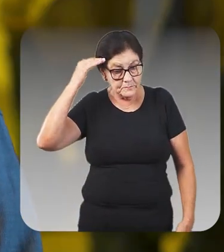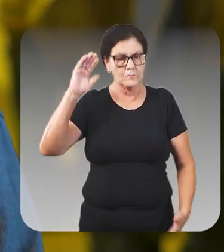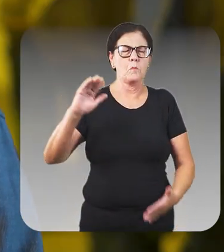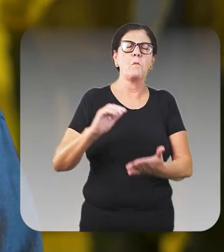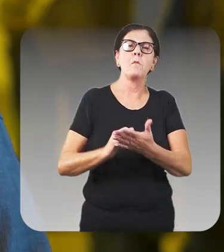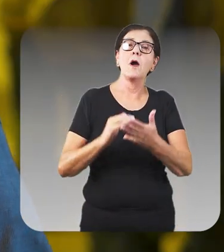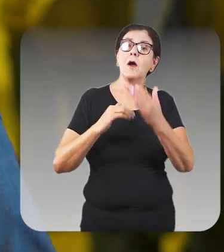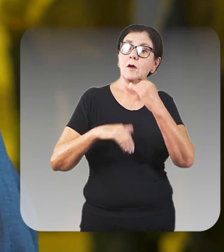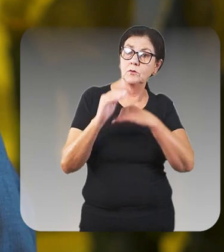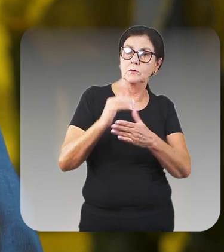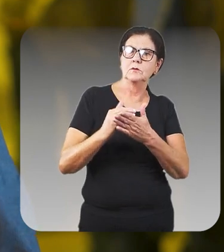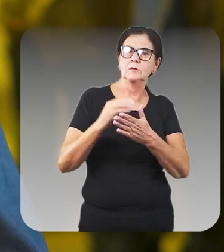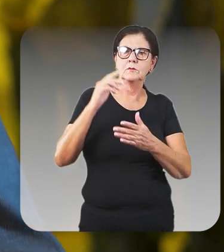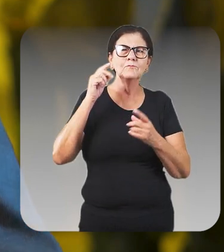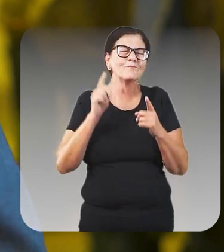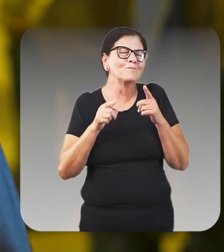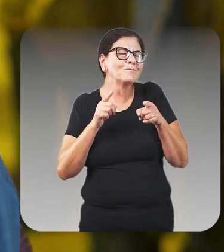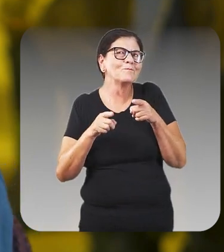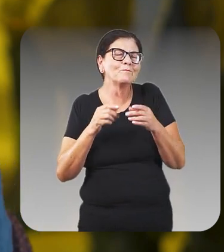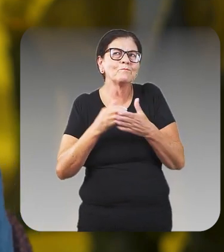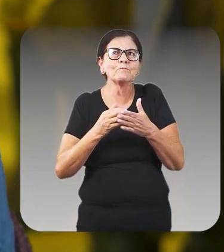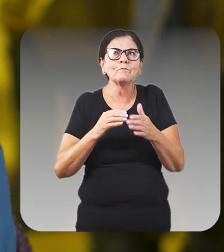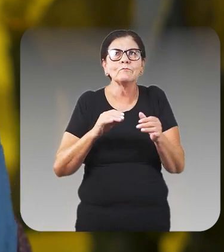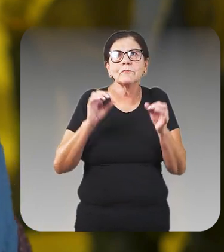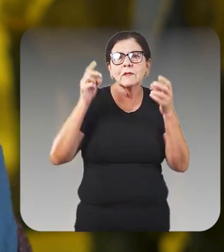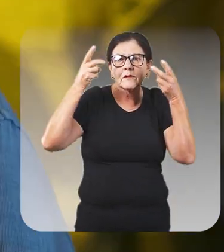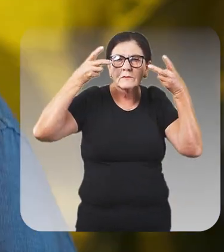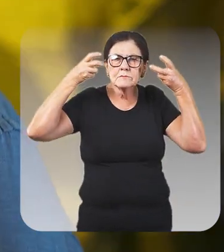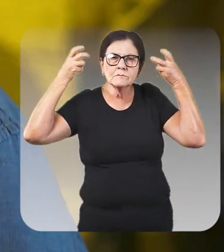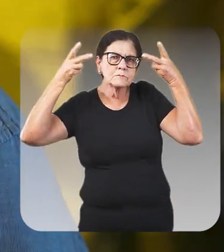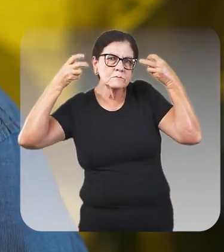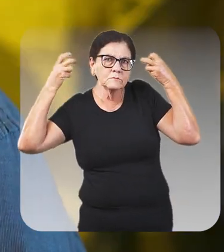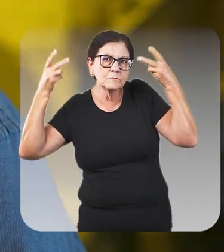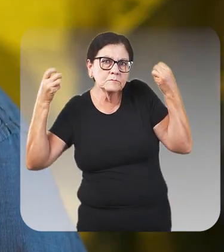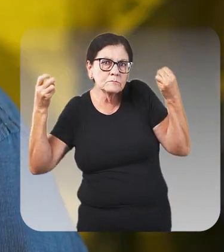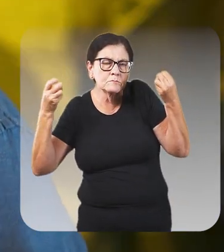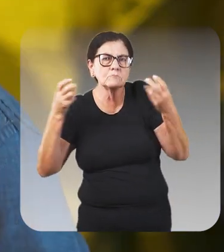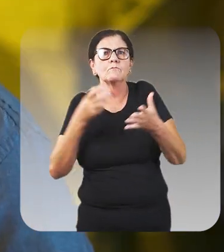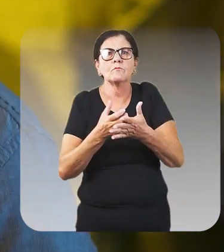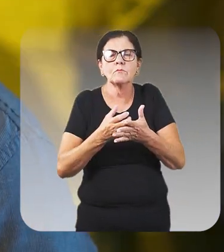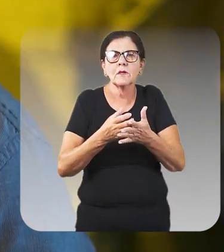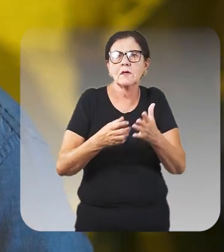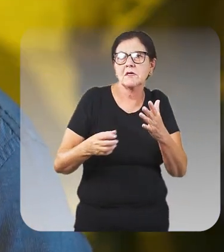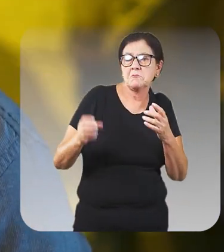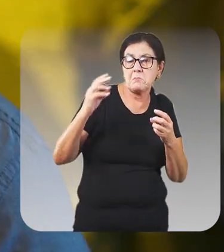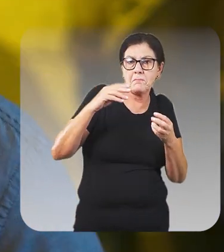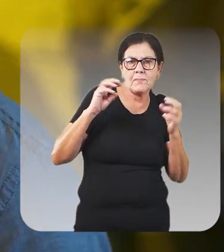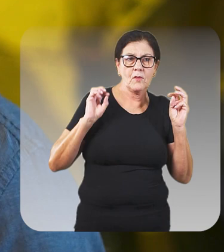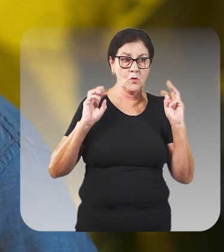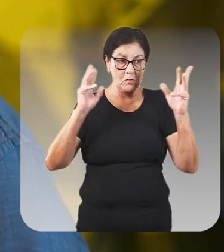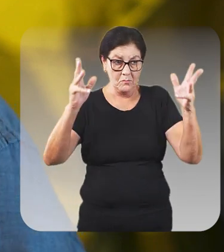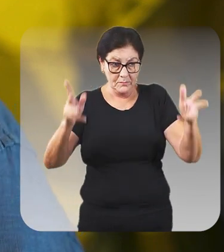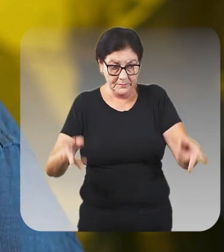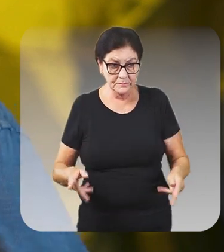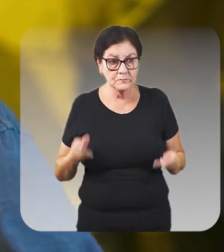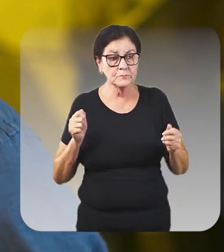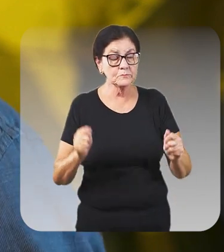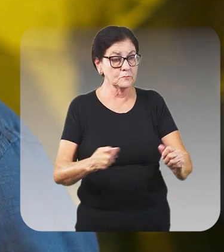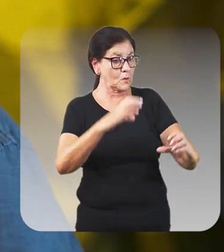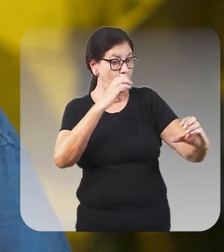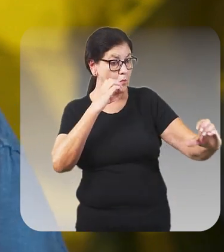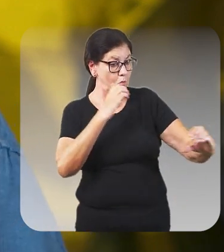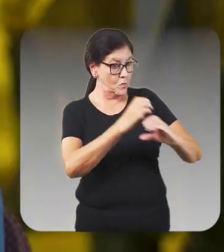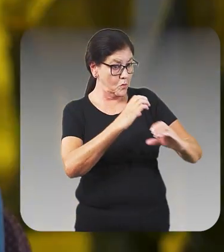você acaba percebendo um amálgama do militar com a sociedade civil. Mas que militar é esse? O engenheiro,